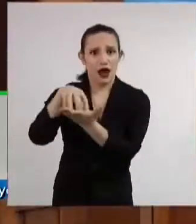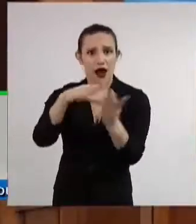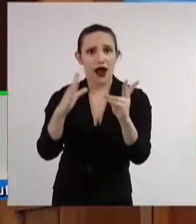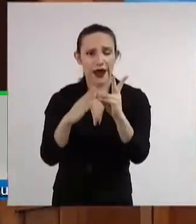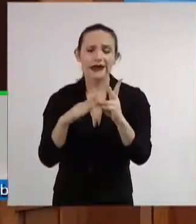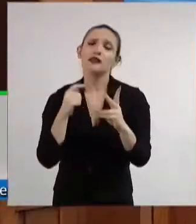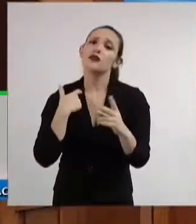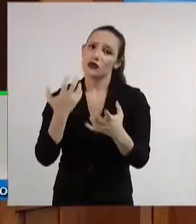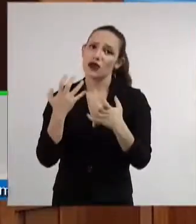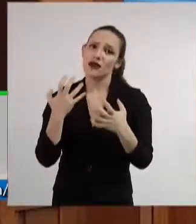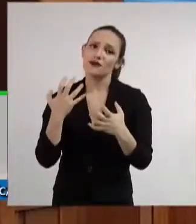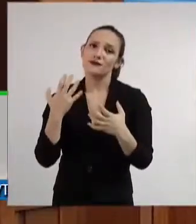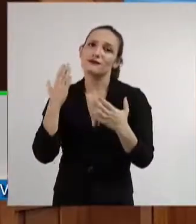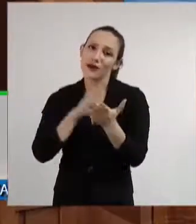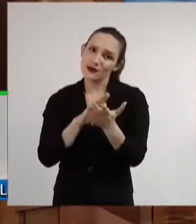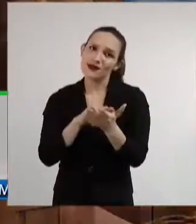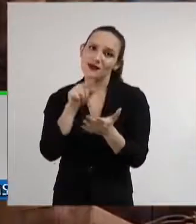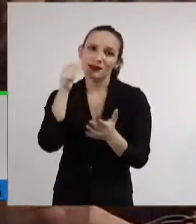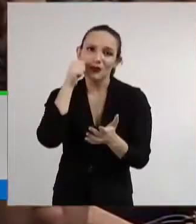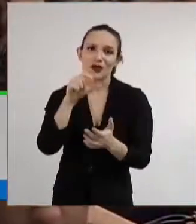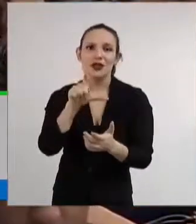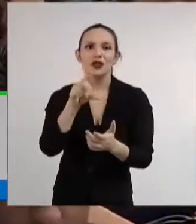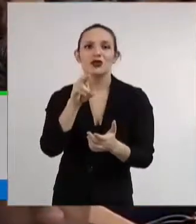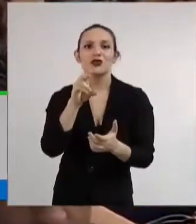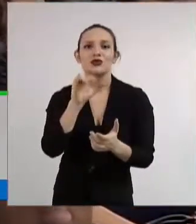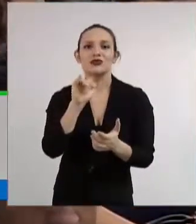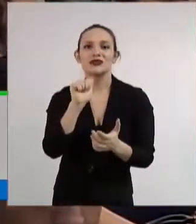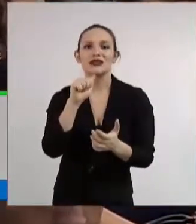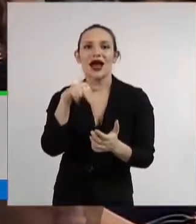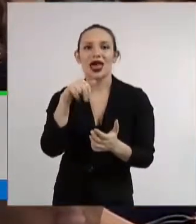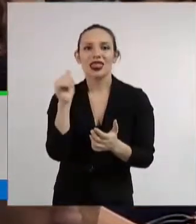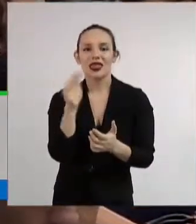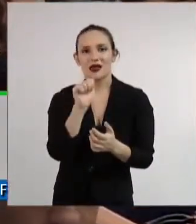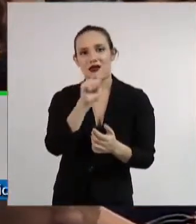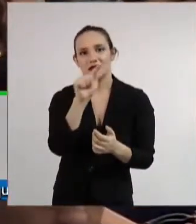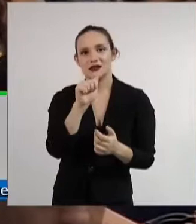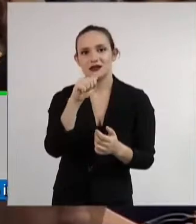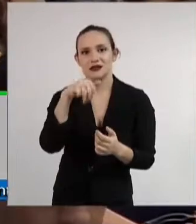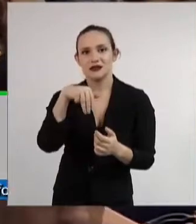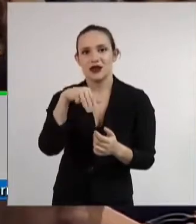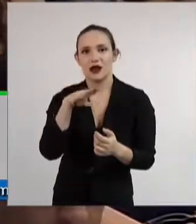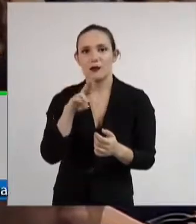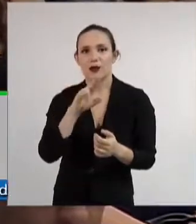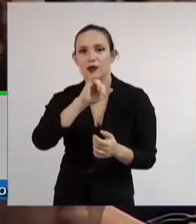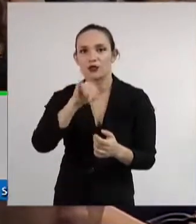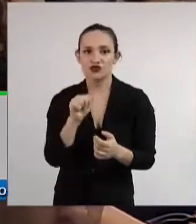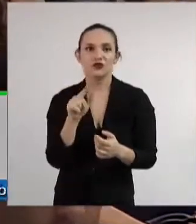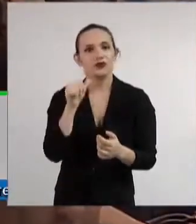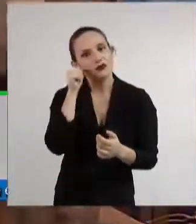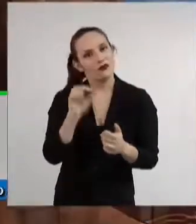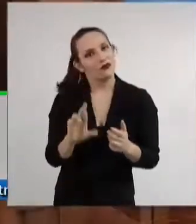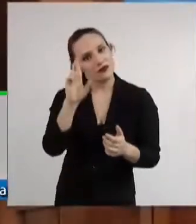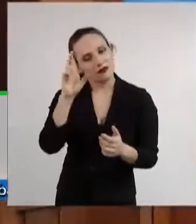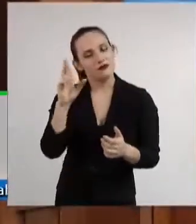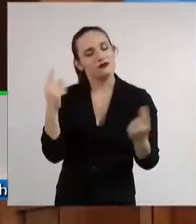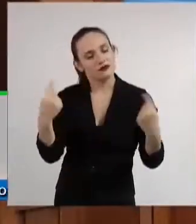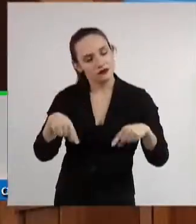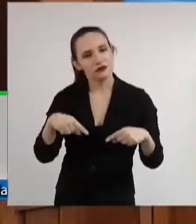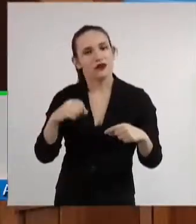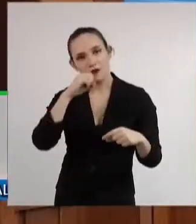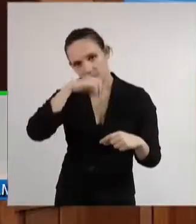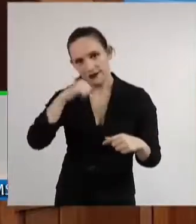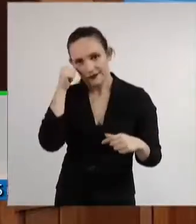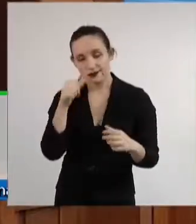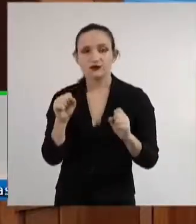conosco e parabenizamos Vossa Excelência pelo belíssimo trabalho. Então, são vários fatores que